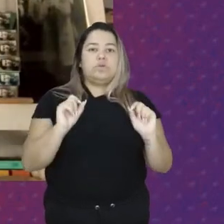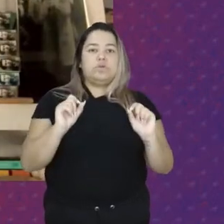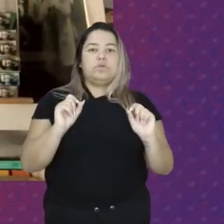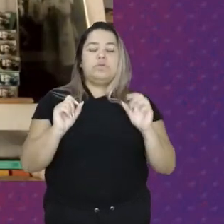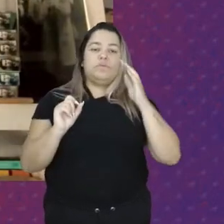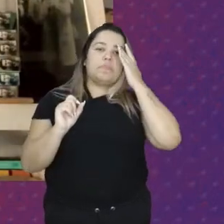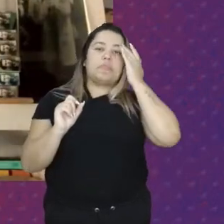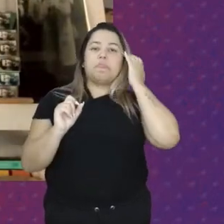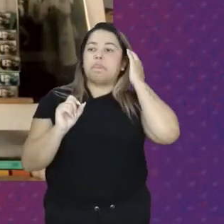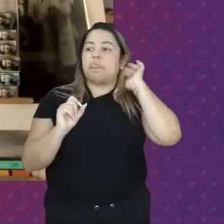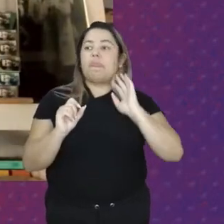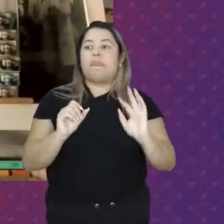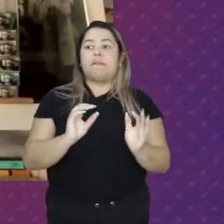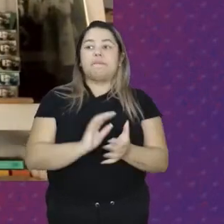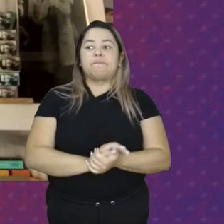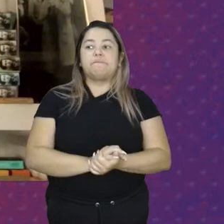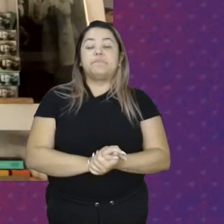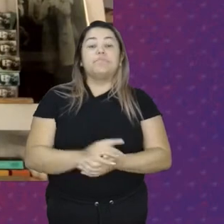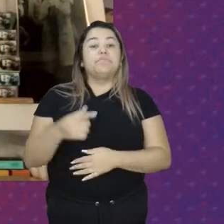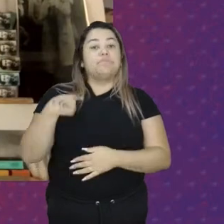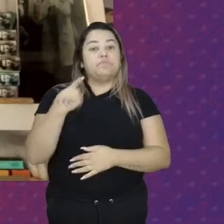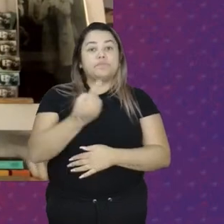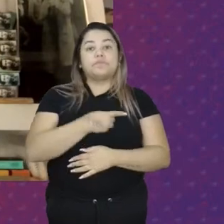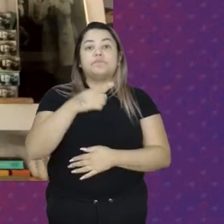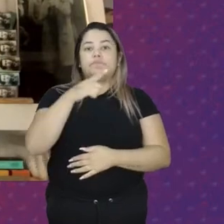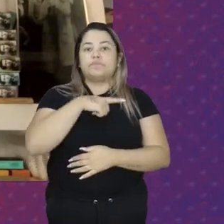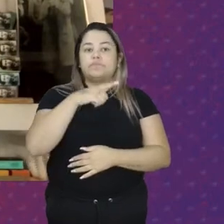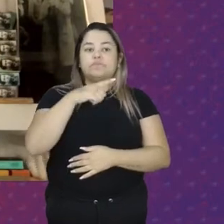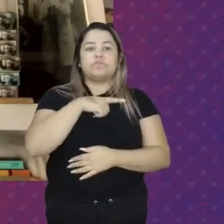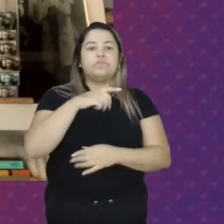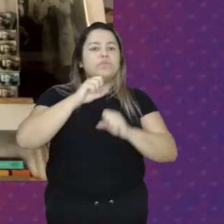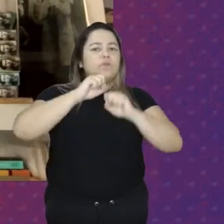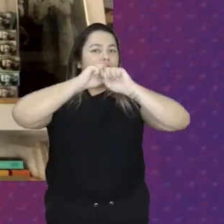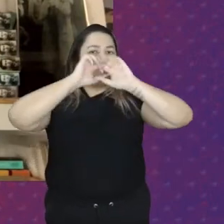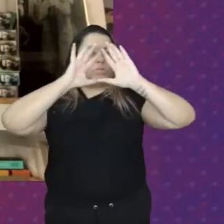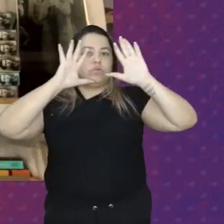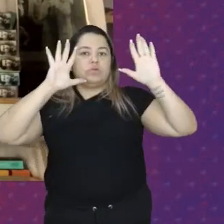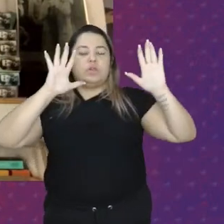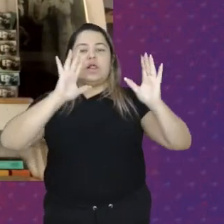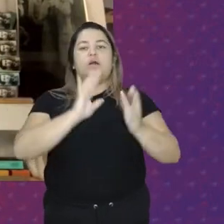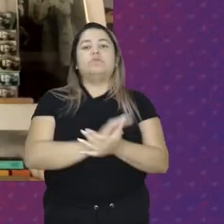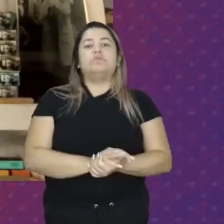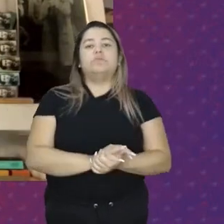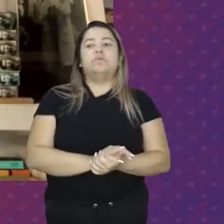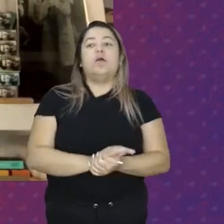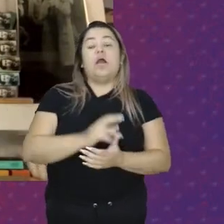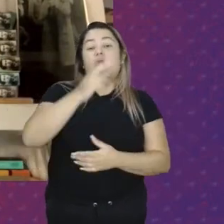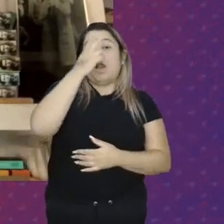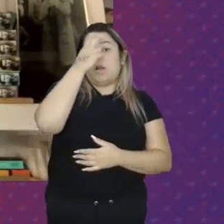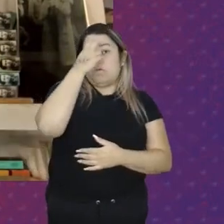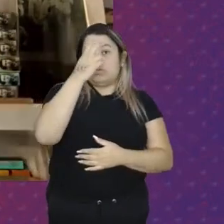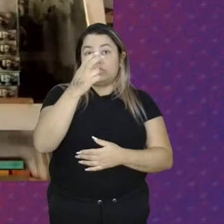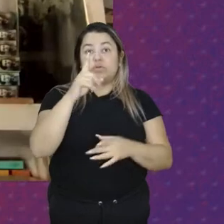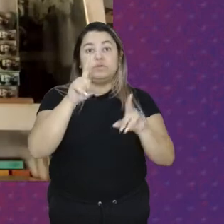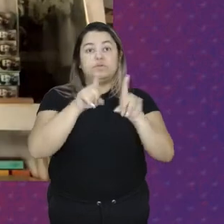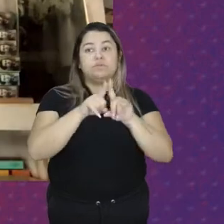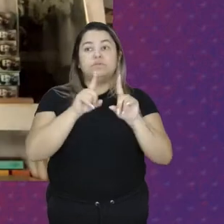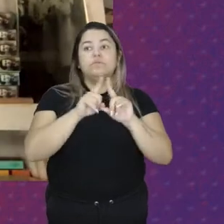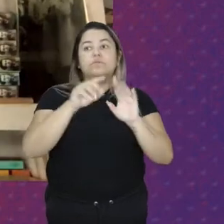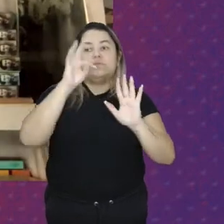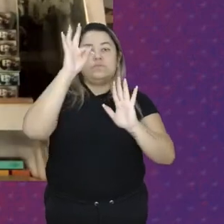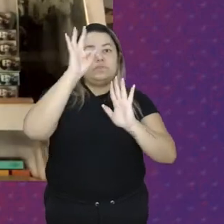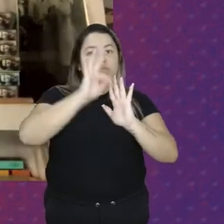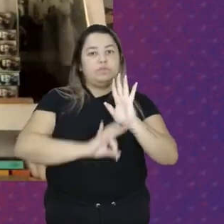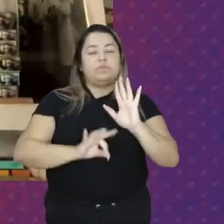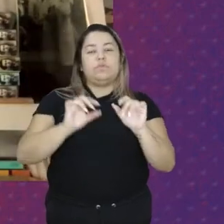que nós tenhamos isso muito claro. A cultura, esse texto que foi